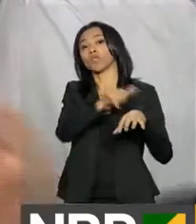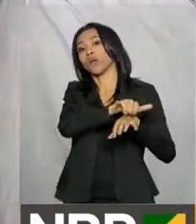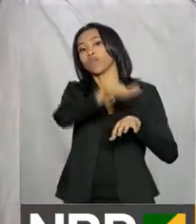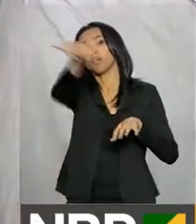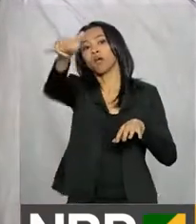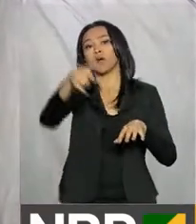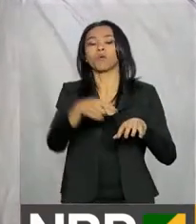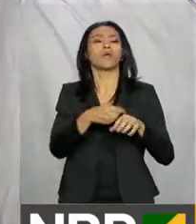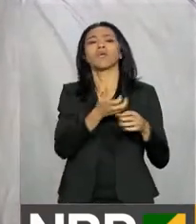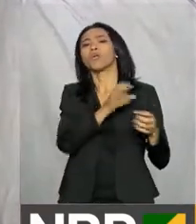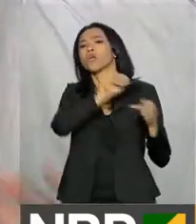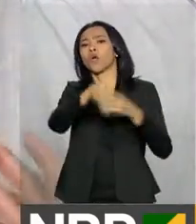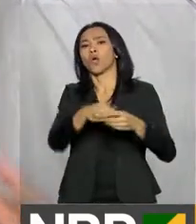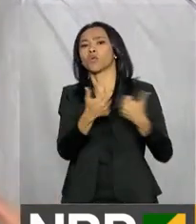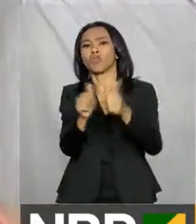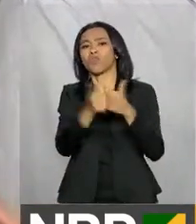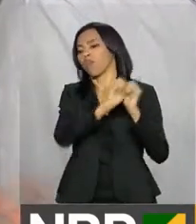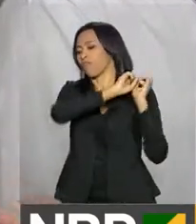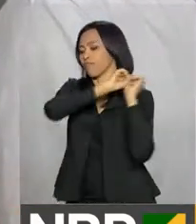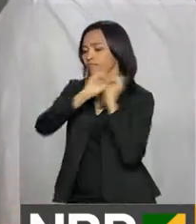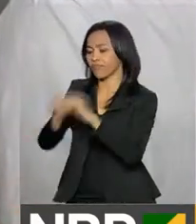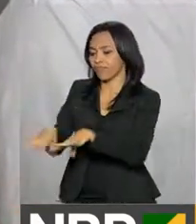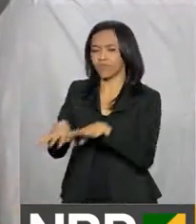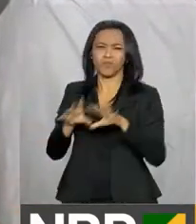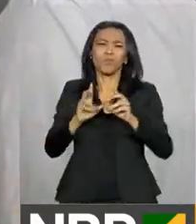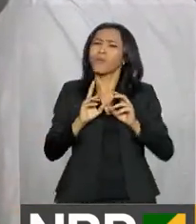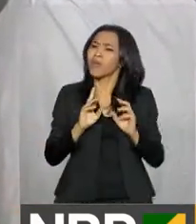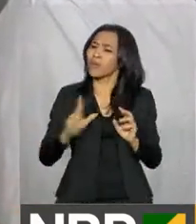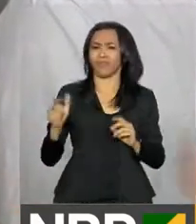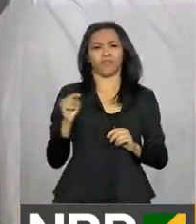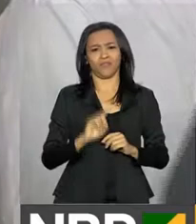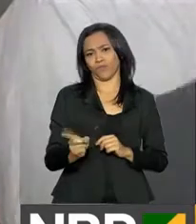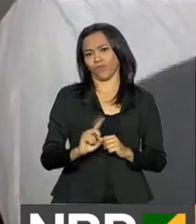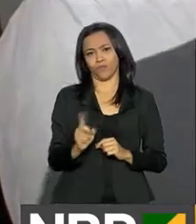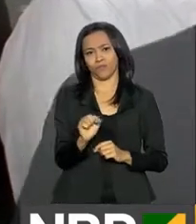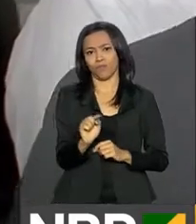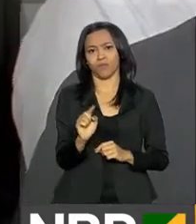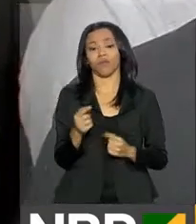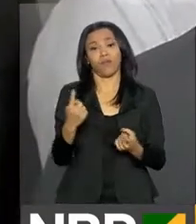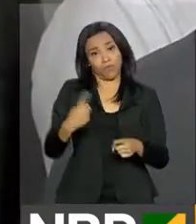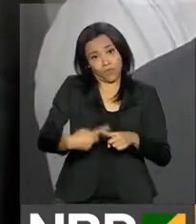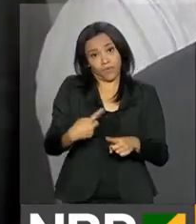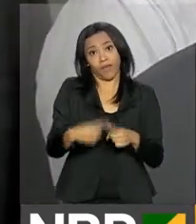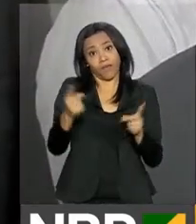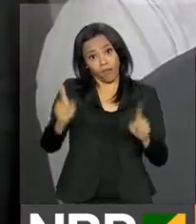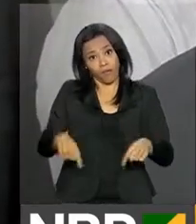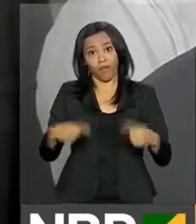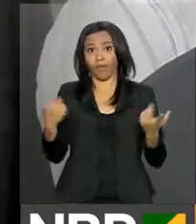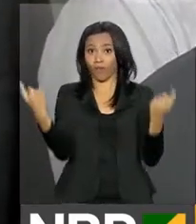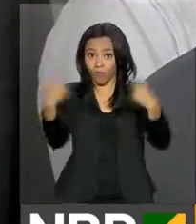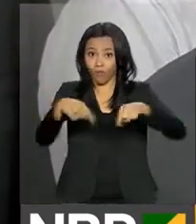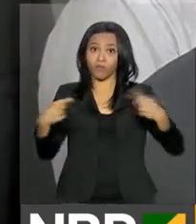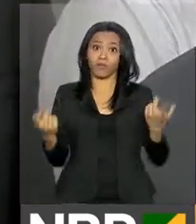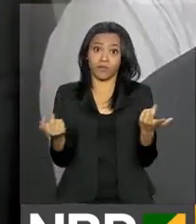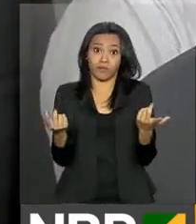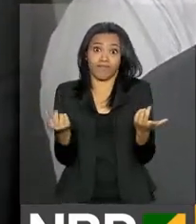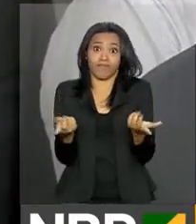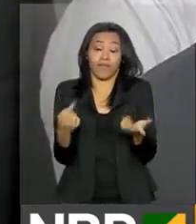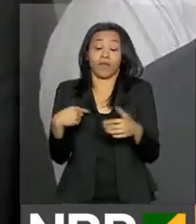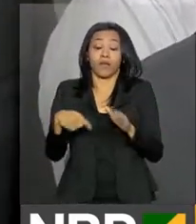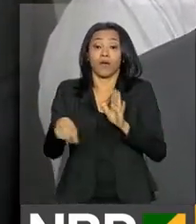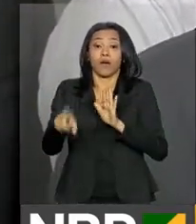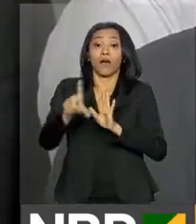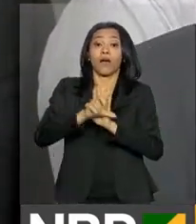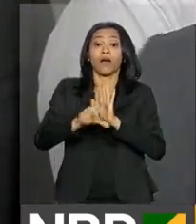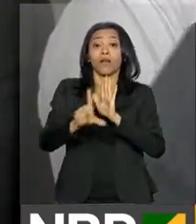e despeja em outro estado. Não é isso e nem é assim que se faz, porque daí você viola exata e precisamente os princípios humanitários. O que está sendo